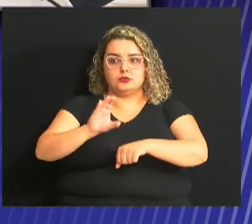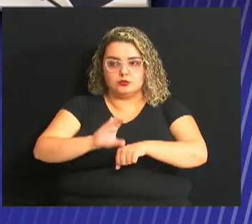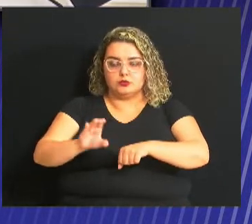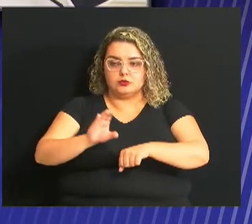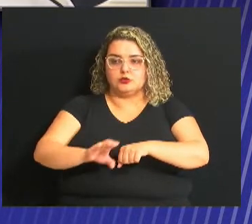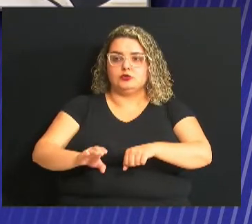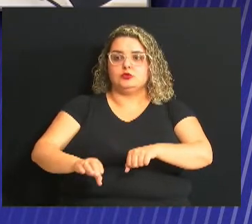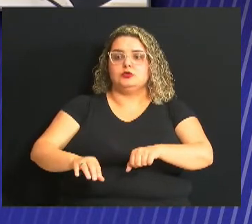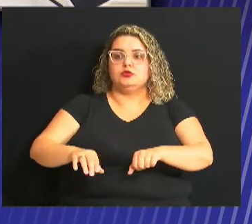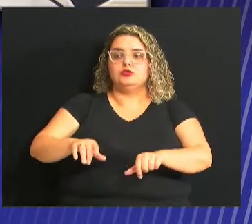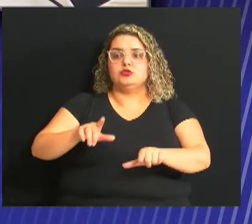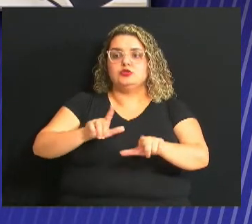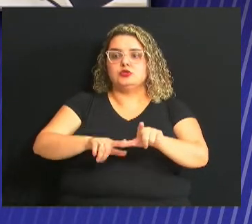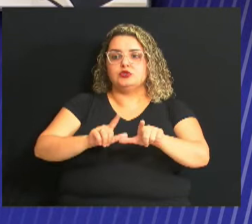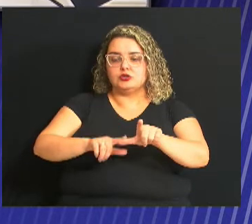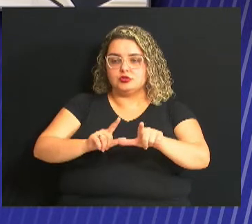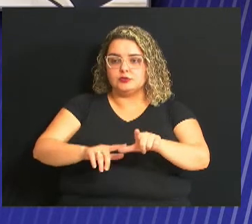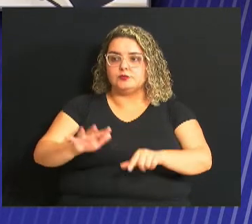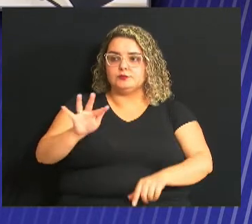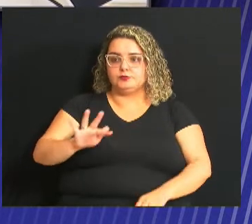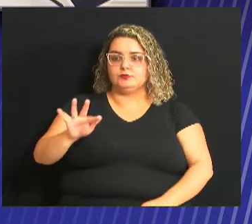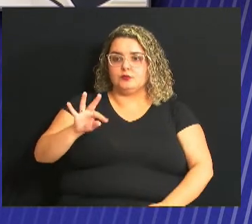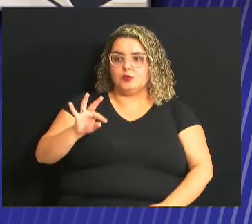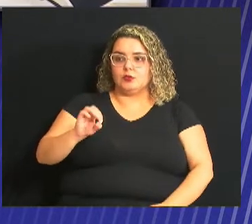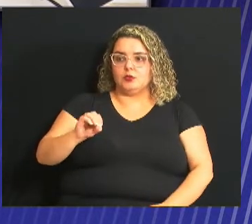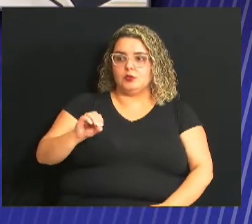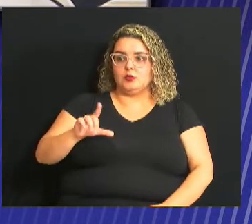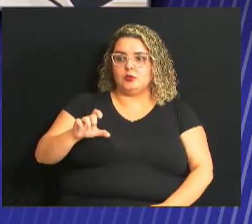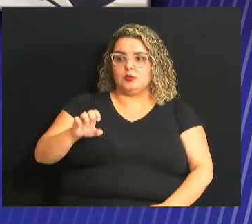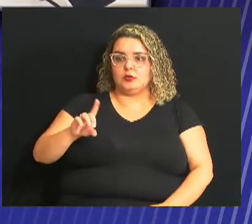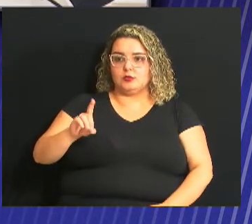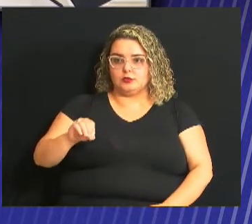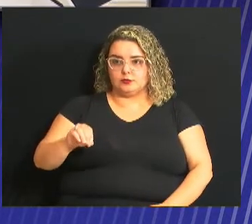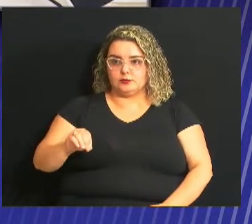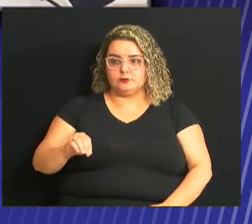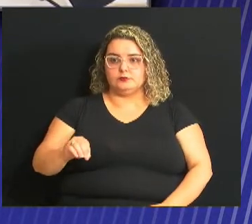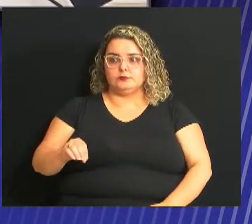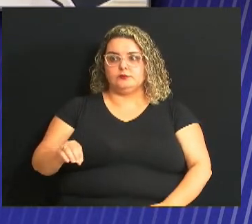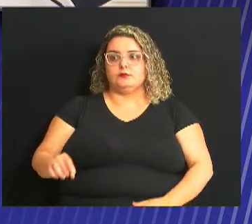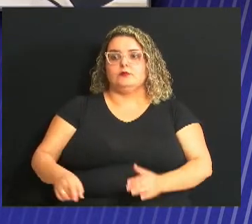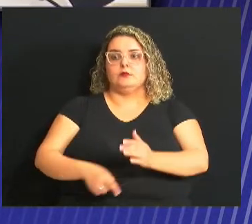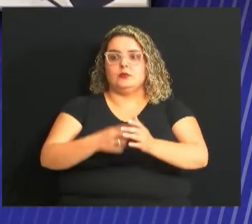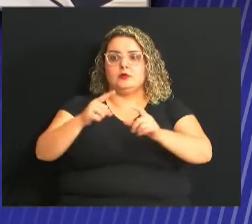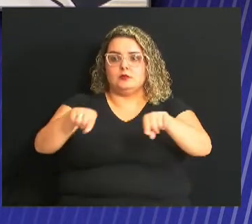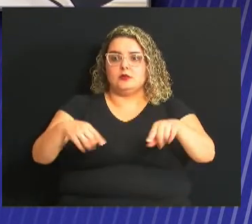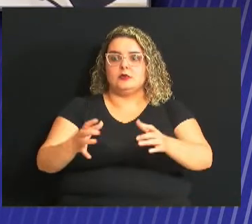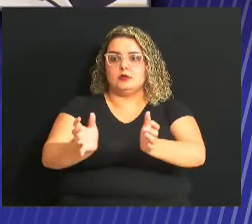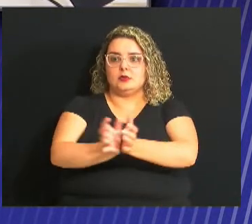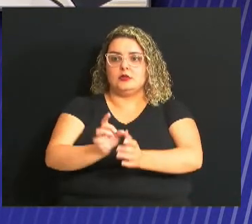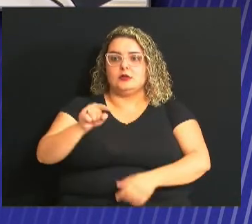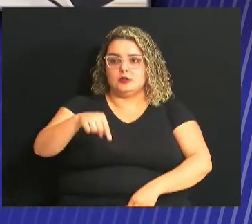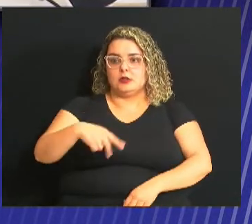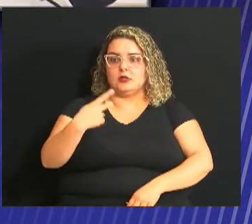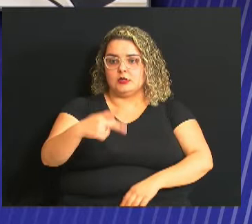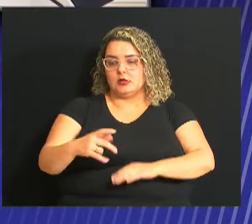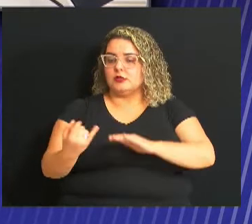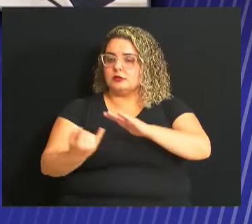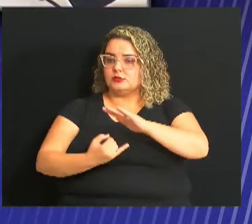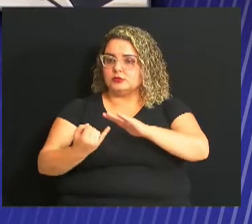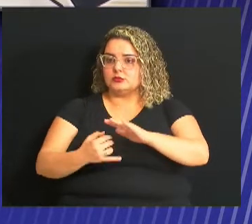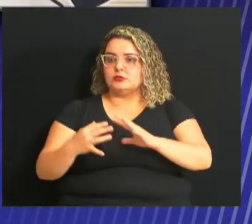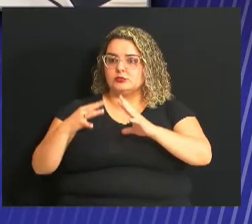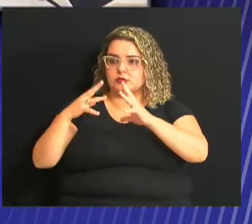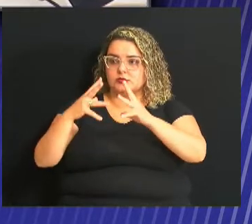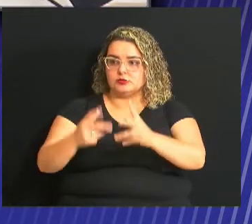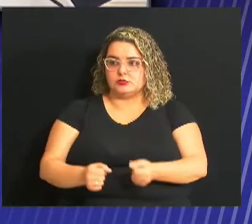Na Faculdade Toledo de Ensino, primeira turma daquela instituição, todas